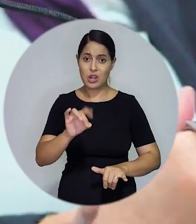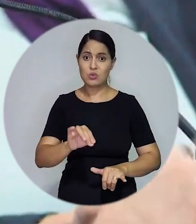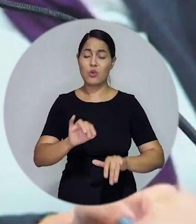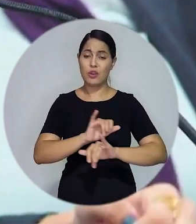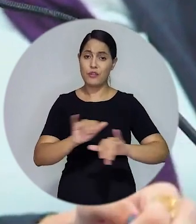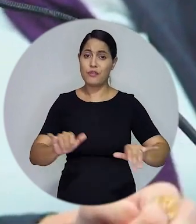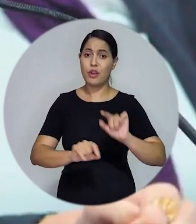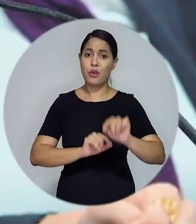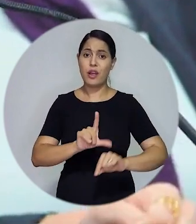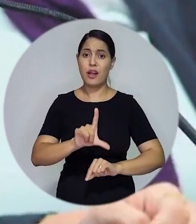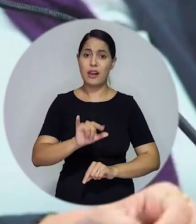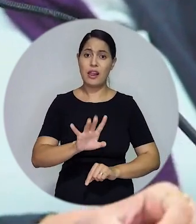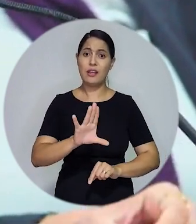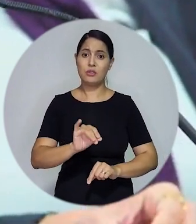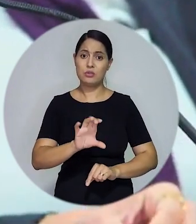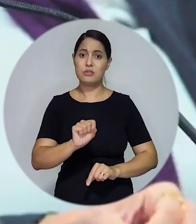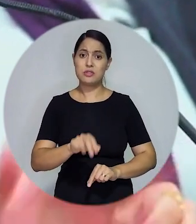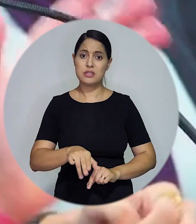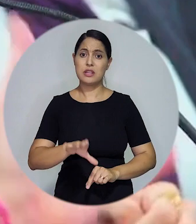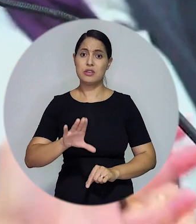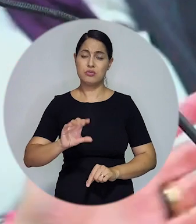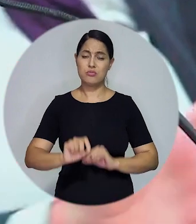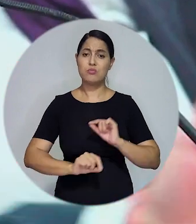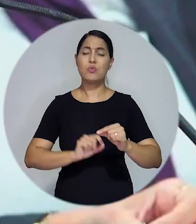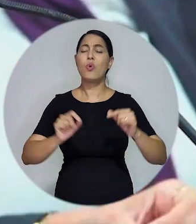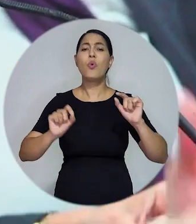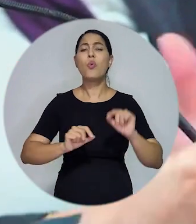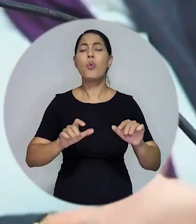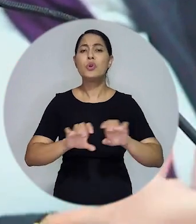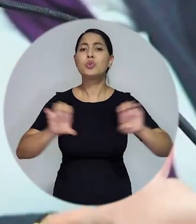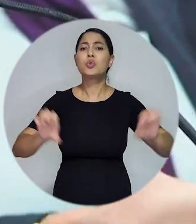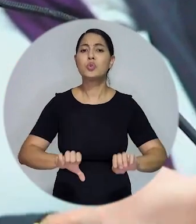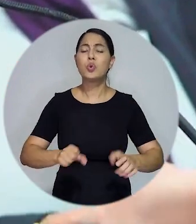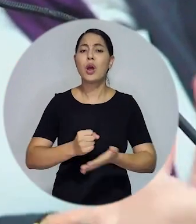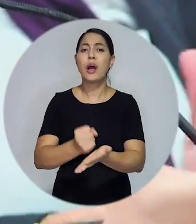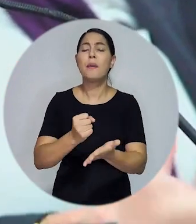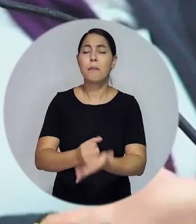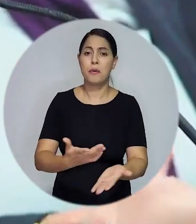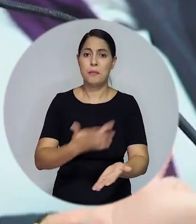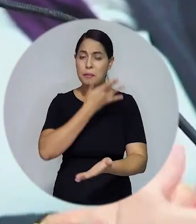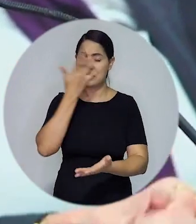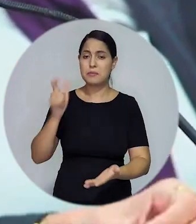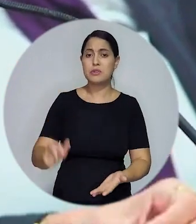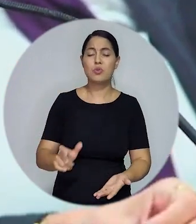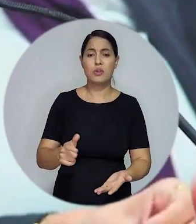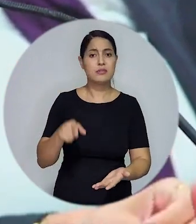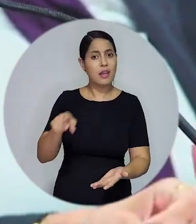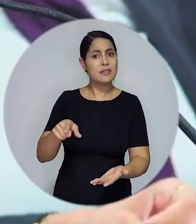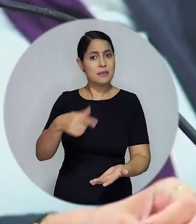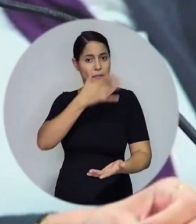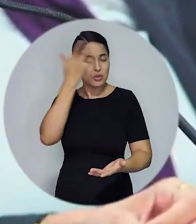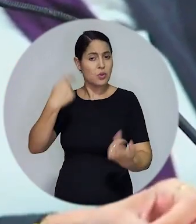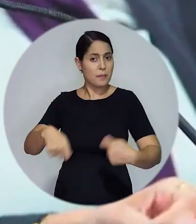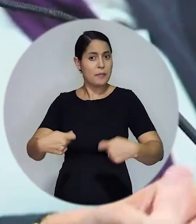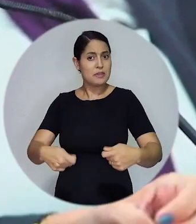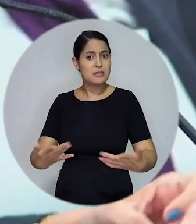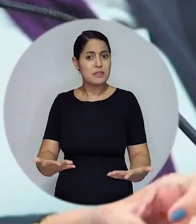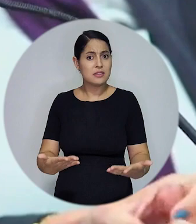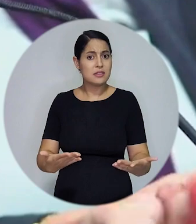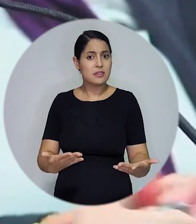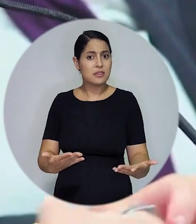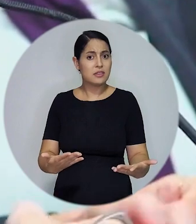sensu, né? Como o doutor Madeiro falou muito bem, cadê o suporte para as pessoas que